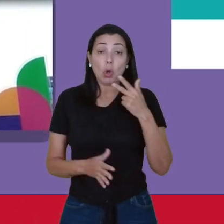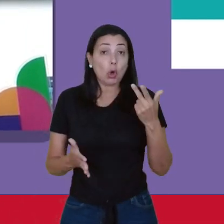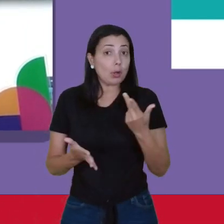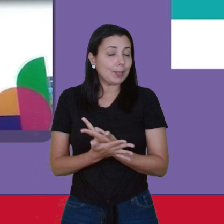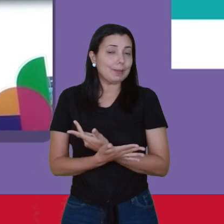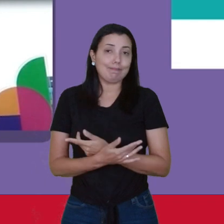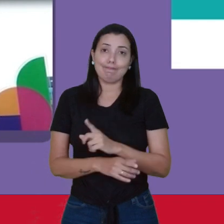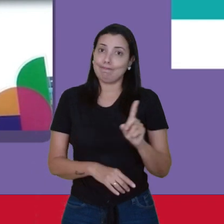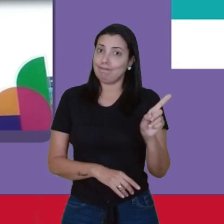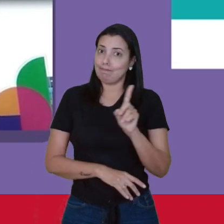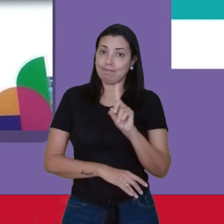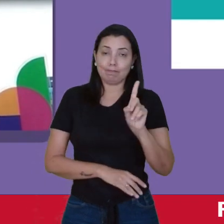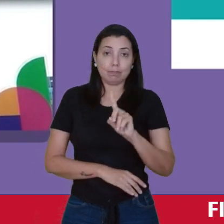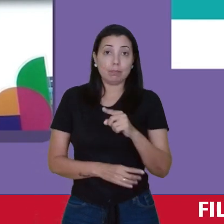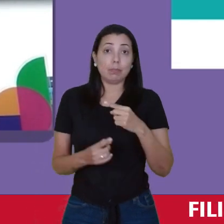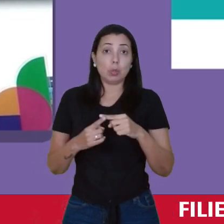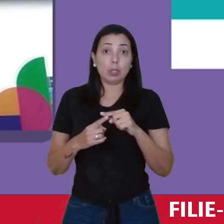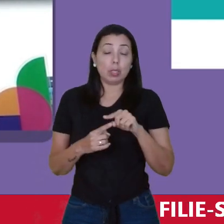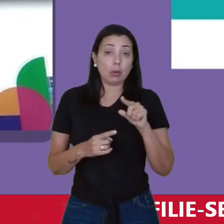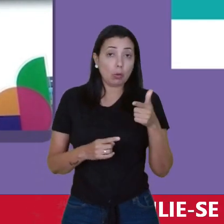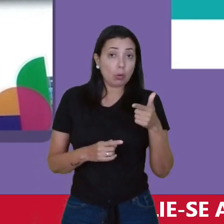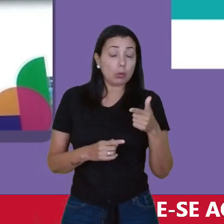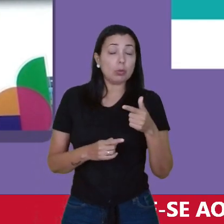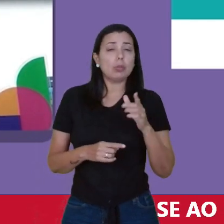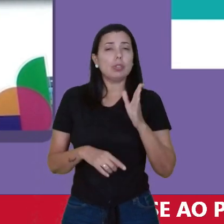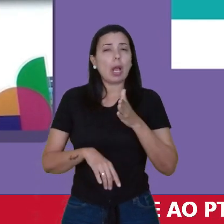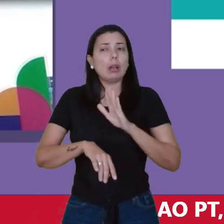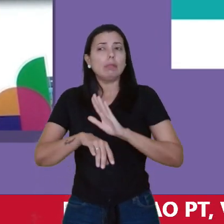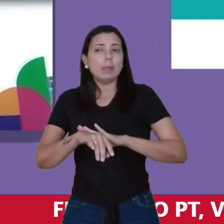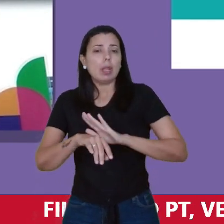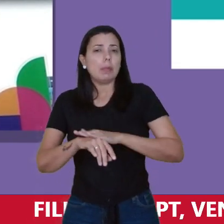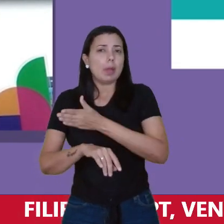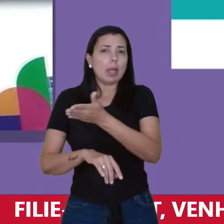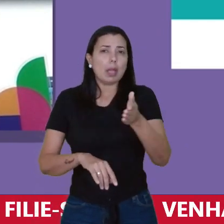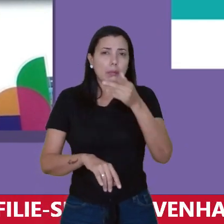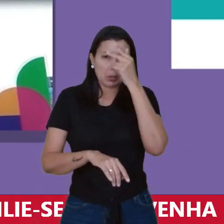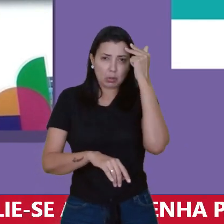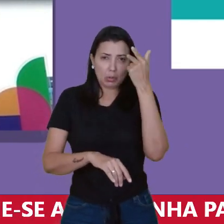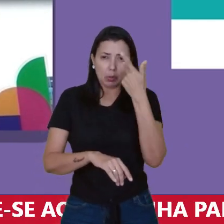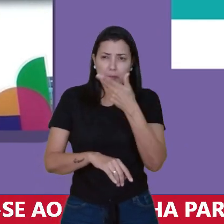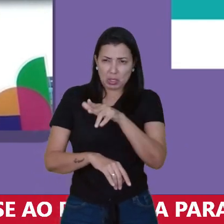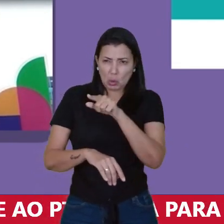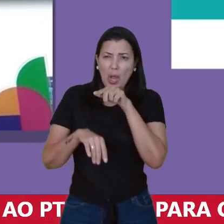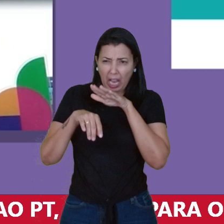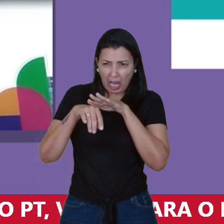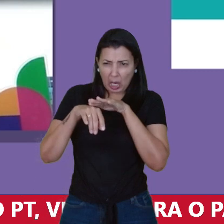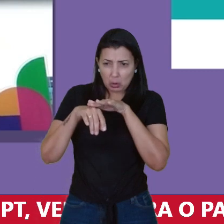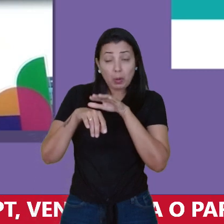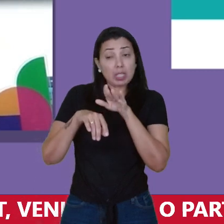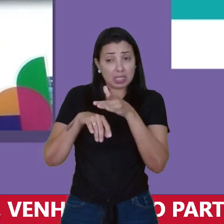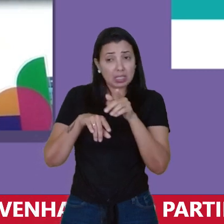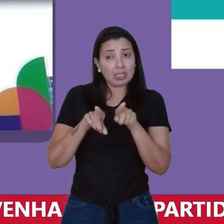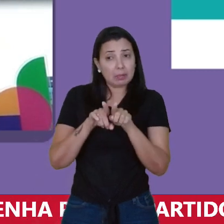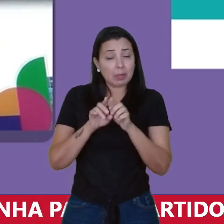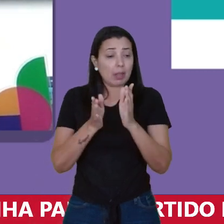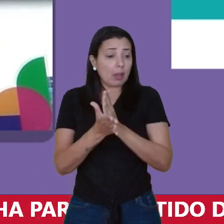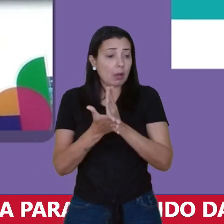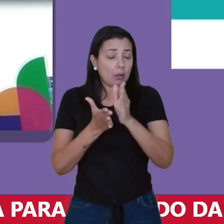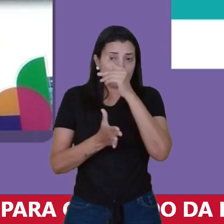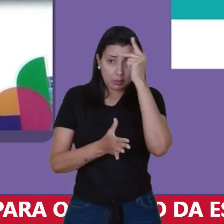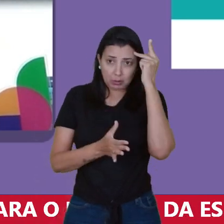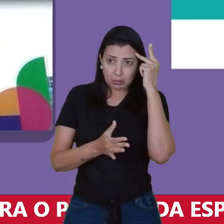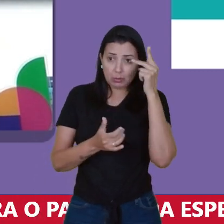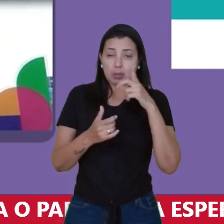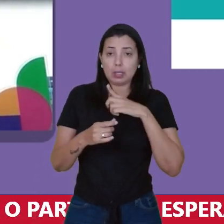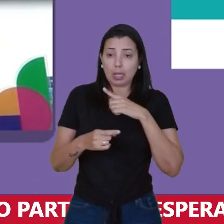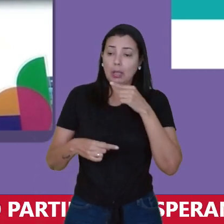dessa forma. Durante um bom tempo, essas pessoas foram vistas como doentes, ainda são por algumas pessoas, ainda